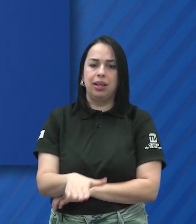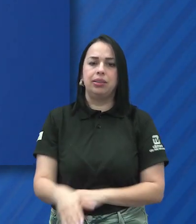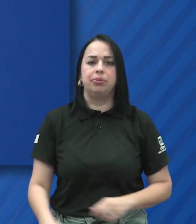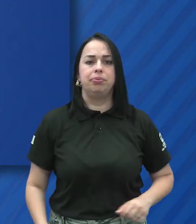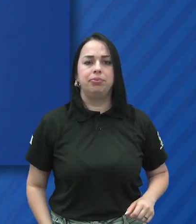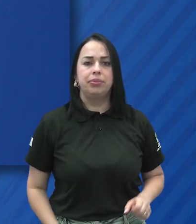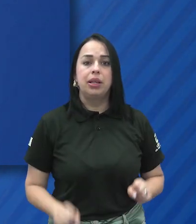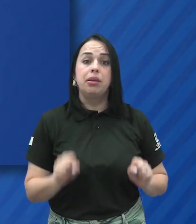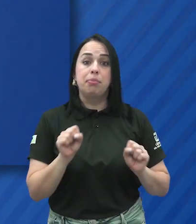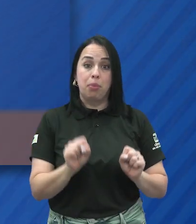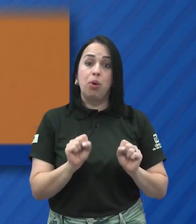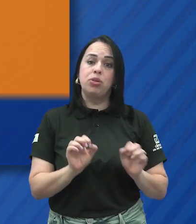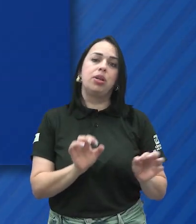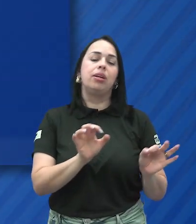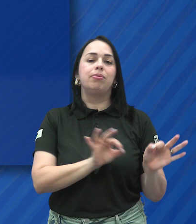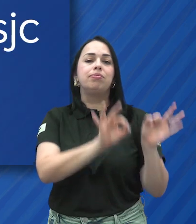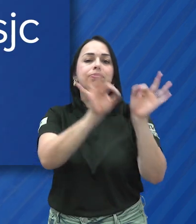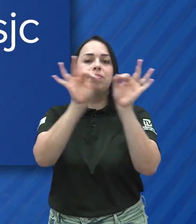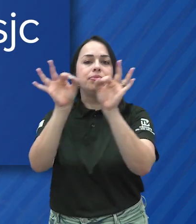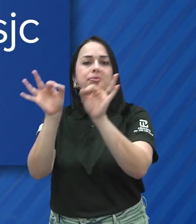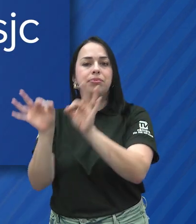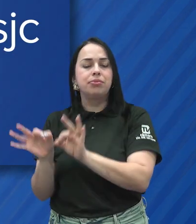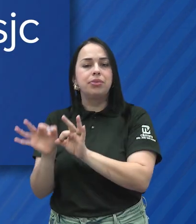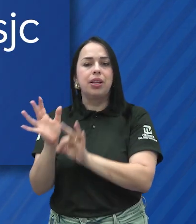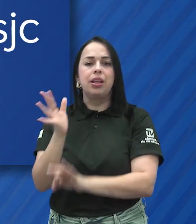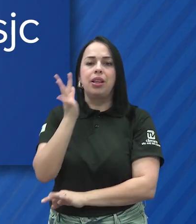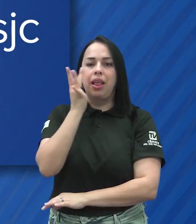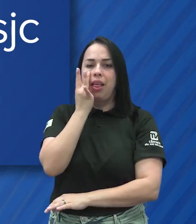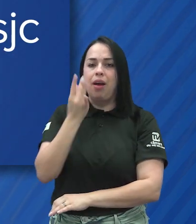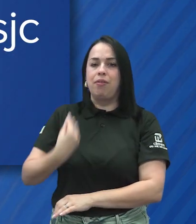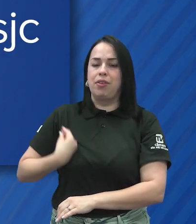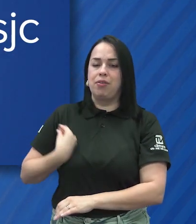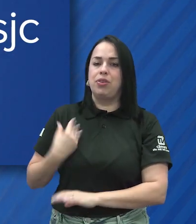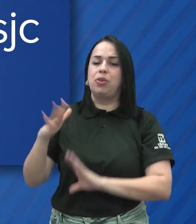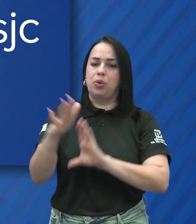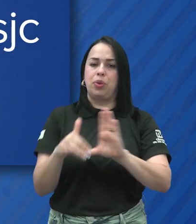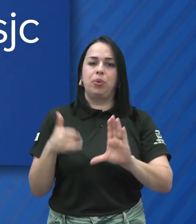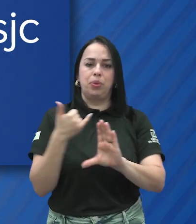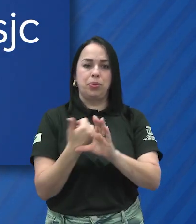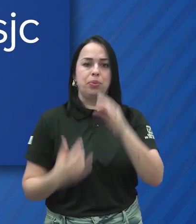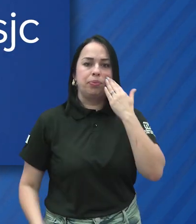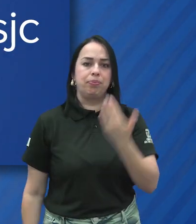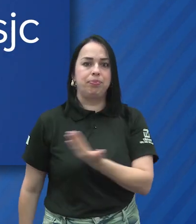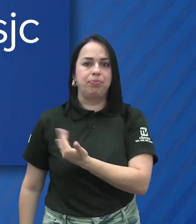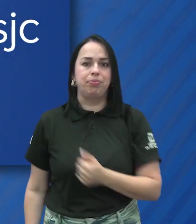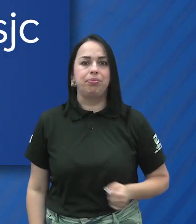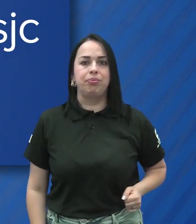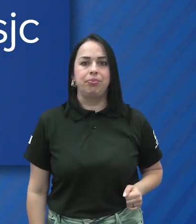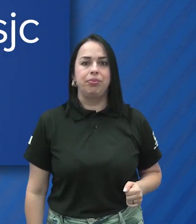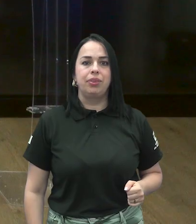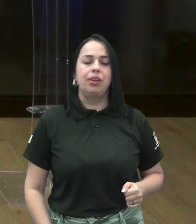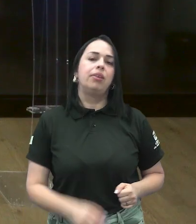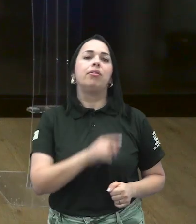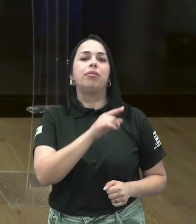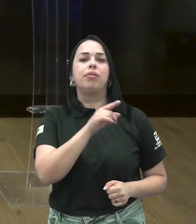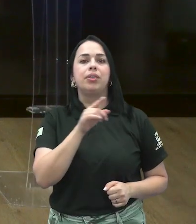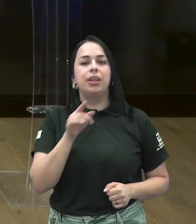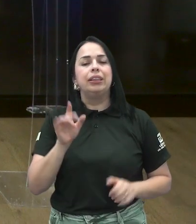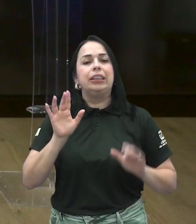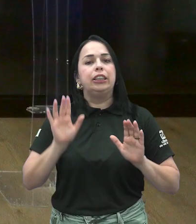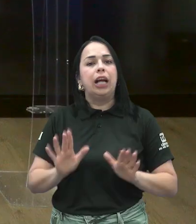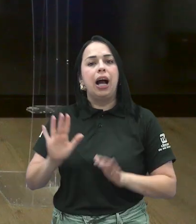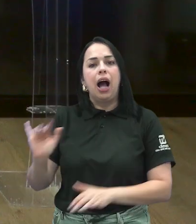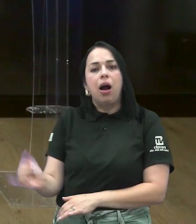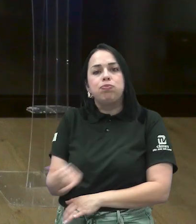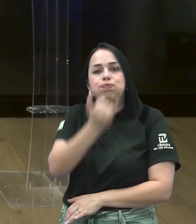das 4 horas da tarde. Você pode acompanhar os trabalhos em plenário na íntegra no nosso canal do YouTube. Você já caiu